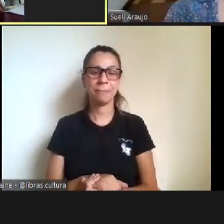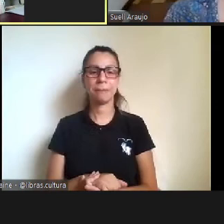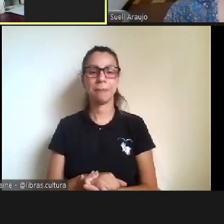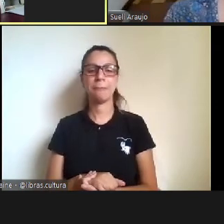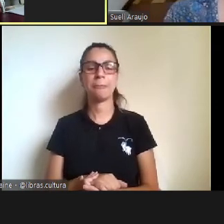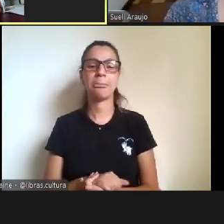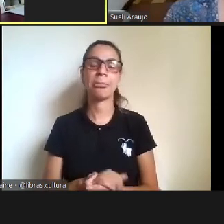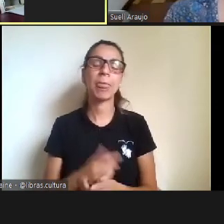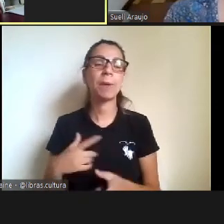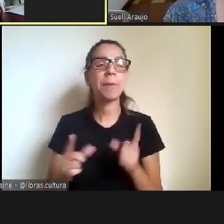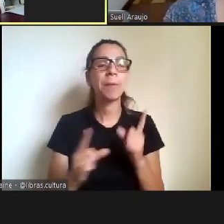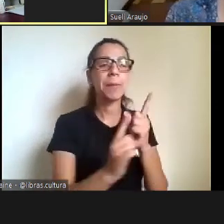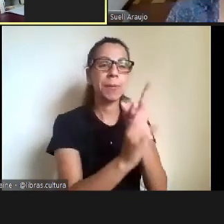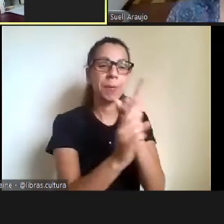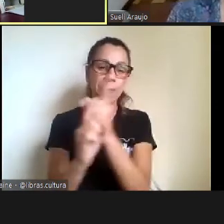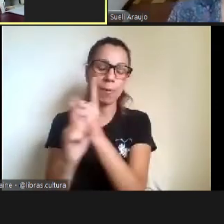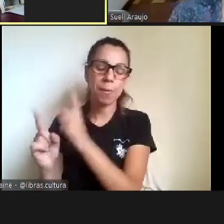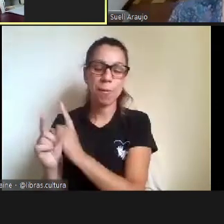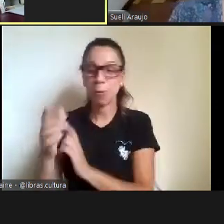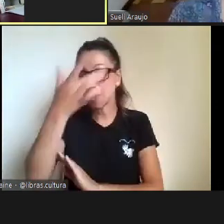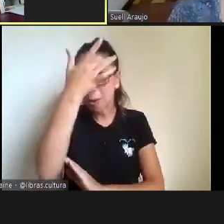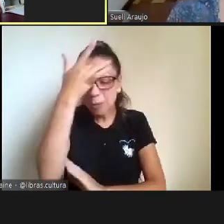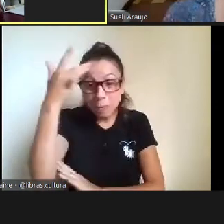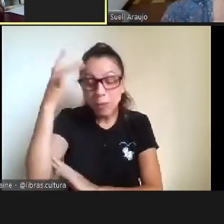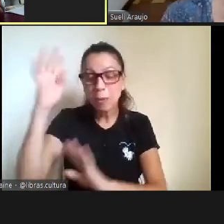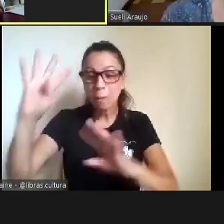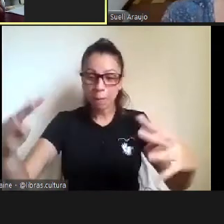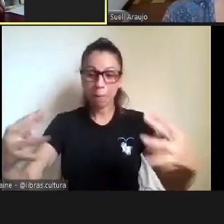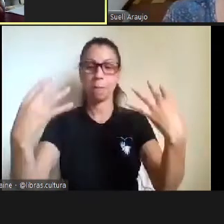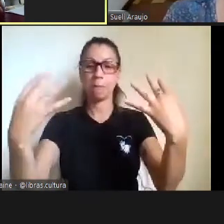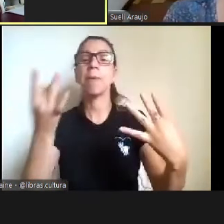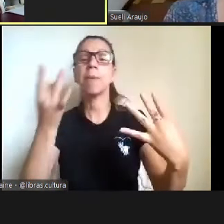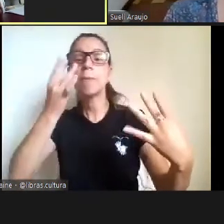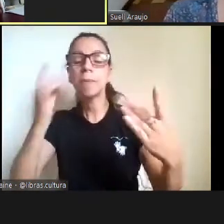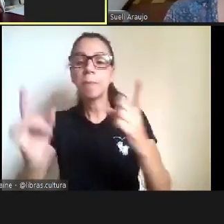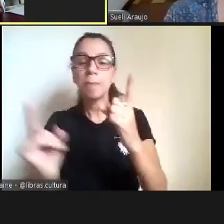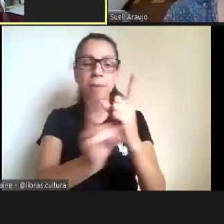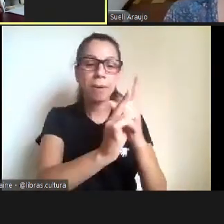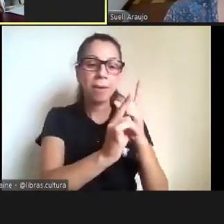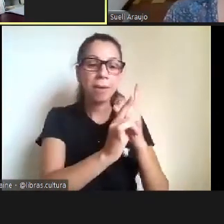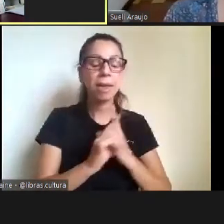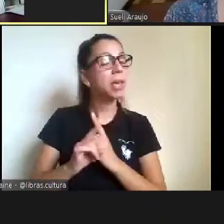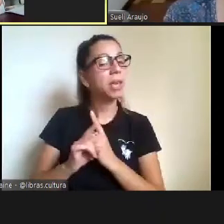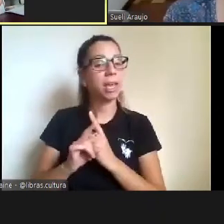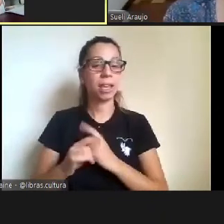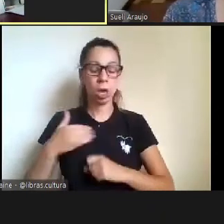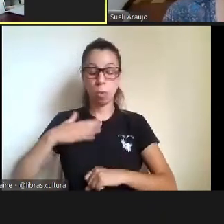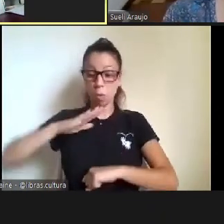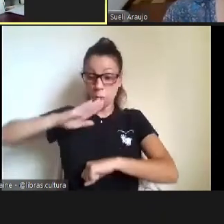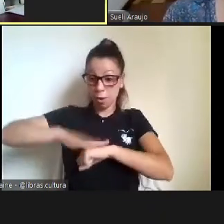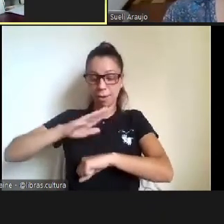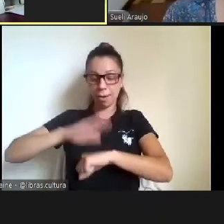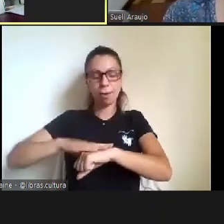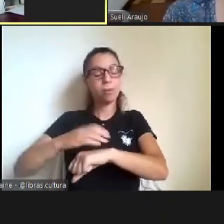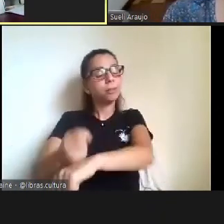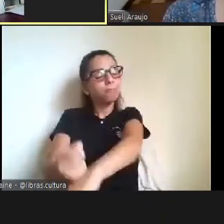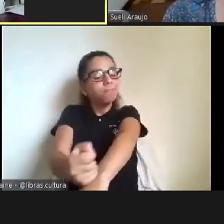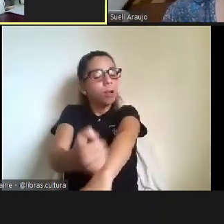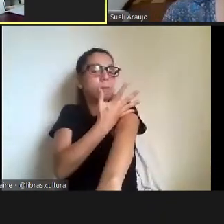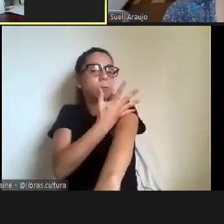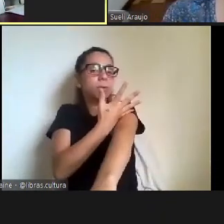do encontro com a plateia, que era o que eu acho que mais me seduzia no fazer